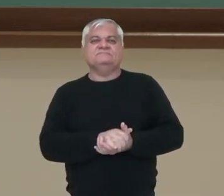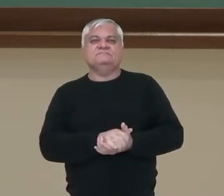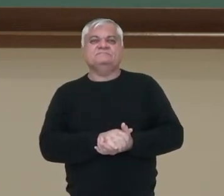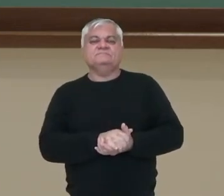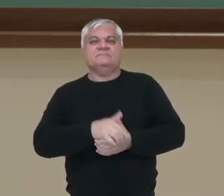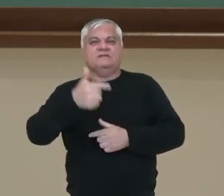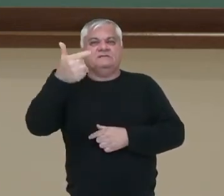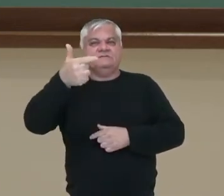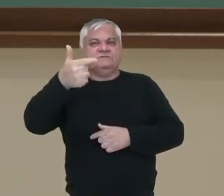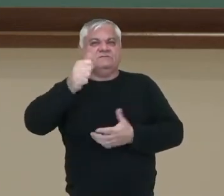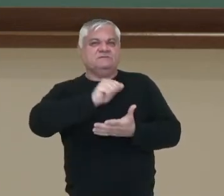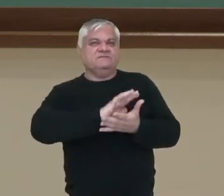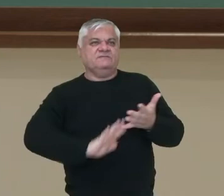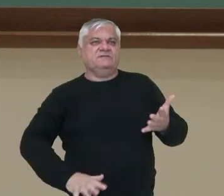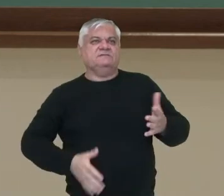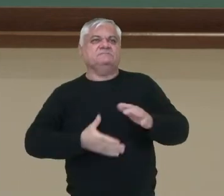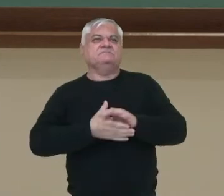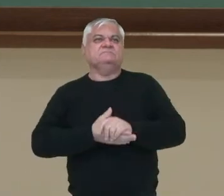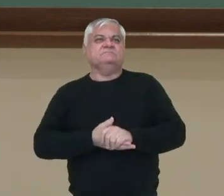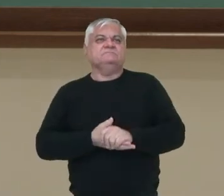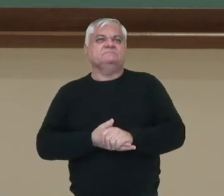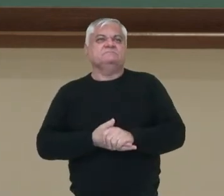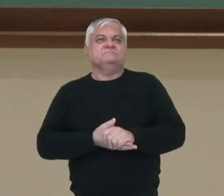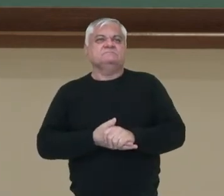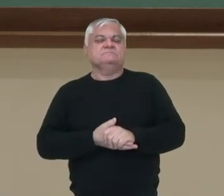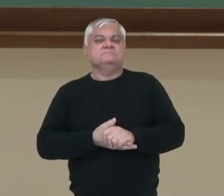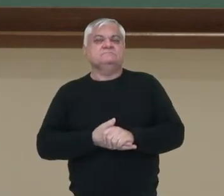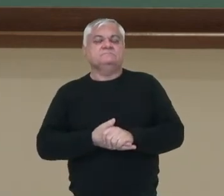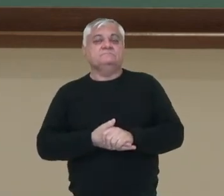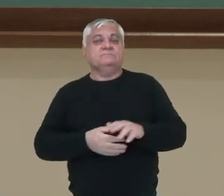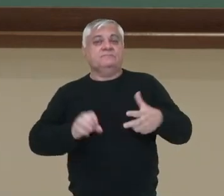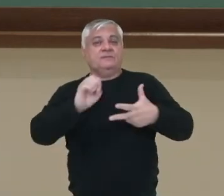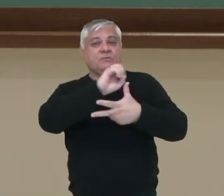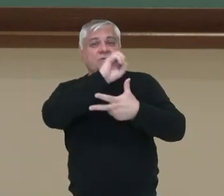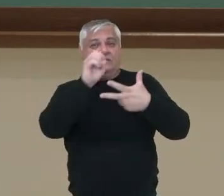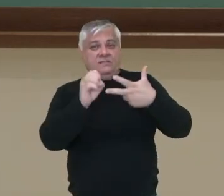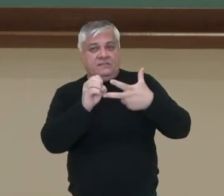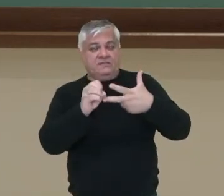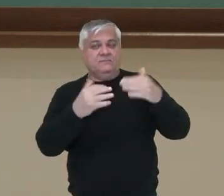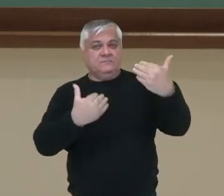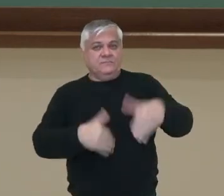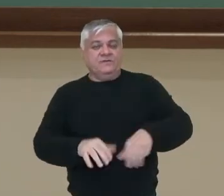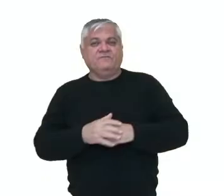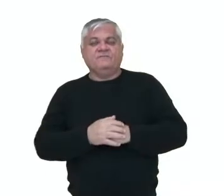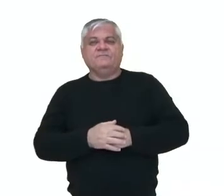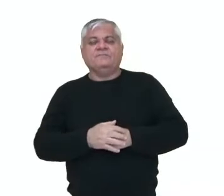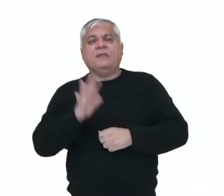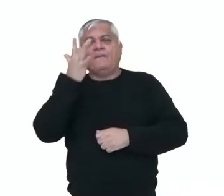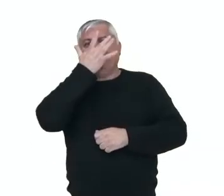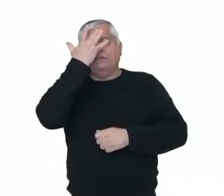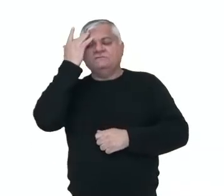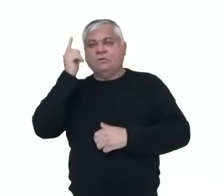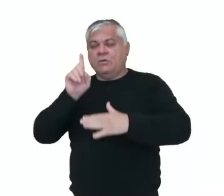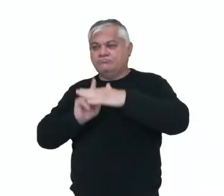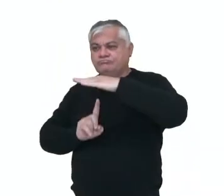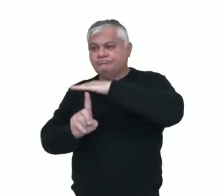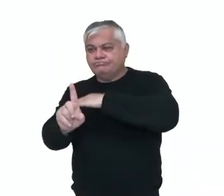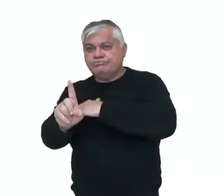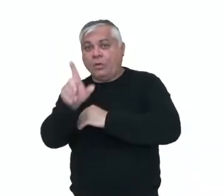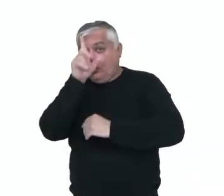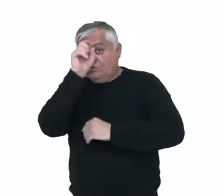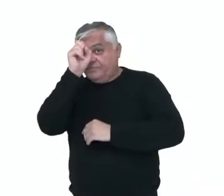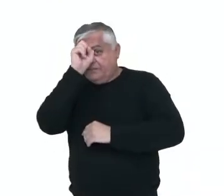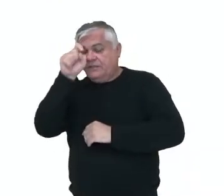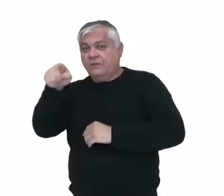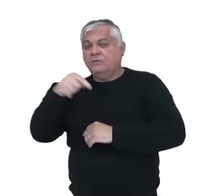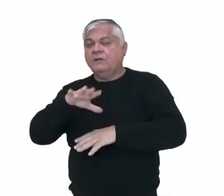E vamos para a atividade 2. Então, é uma questão do Enem, que foi adaptada. Um paciente deu entrada no hospital apresentando os seguintes